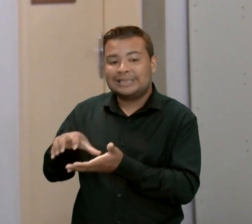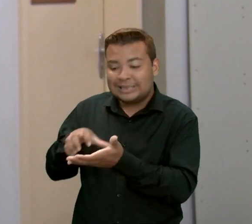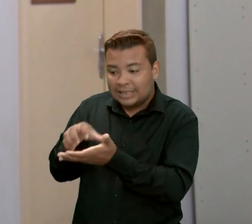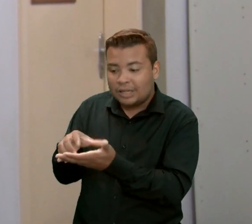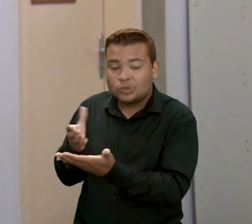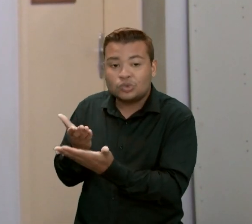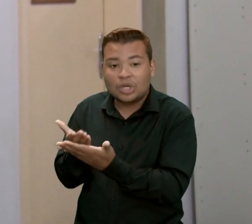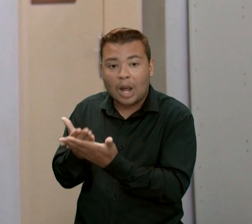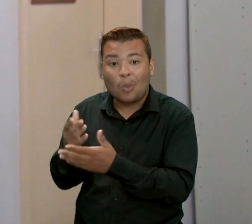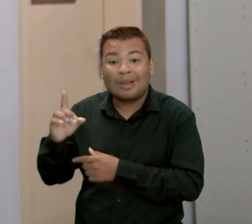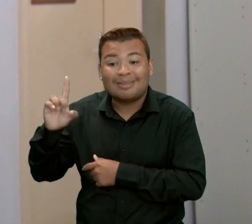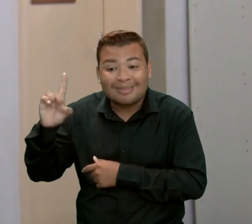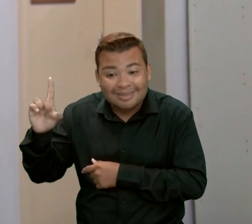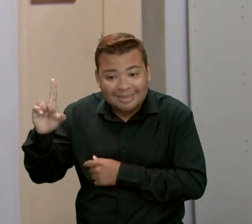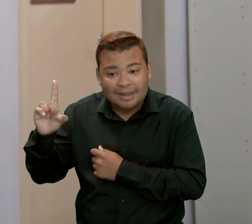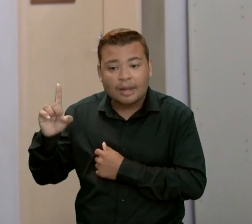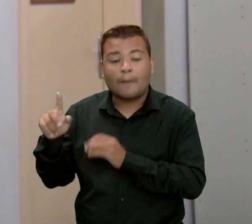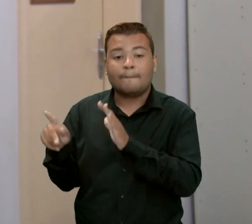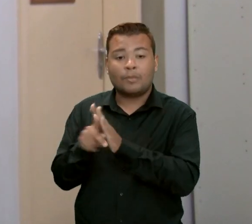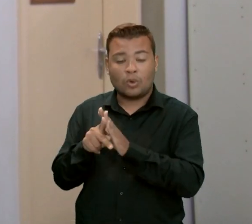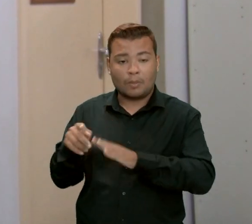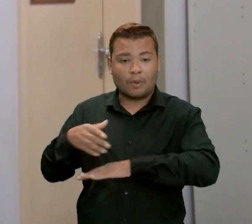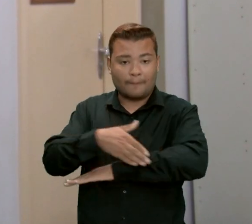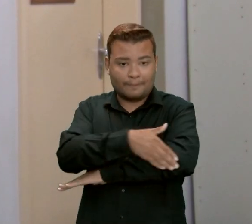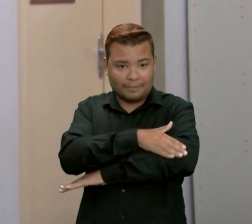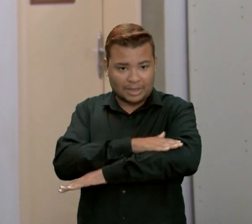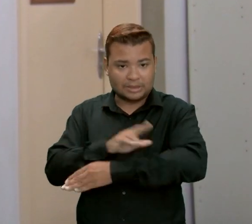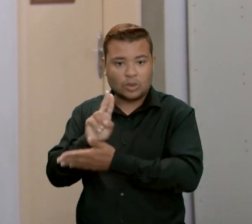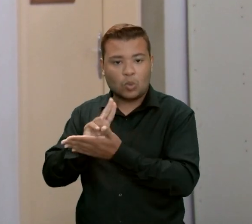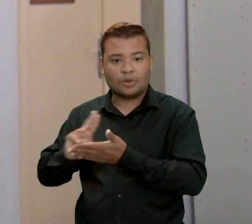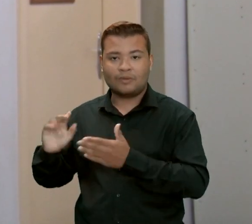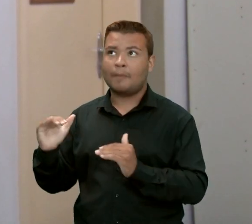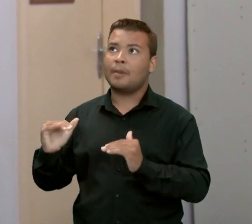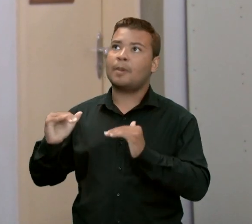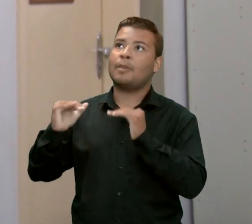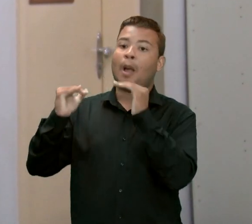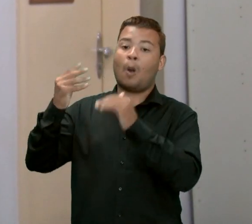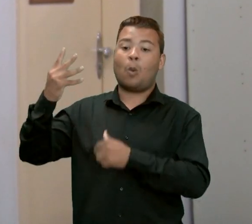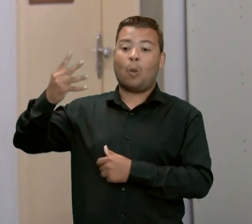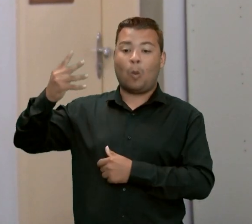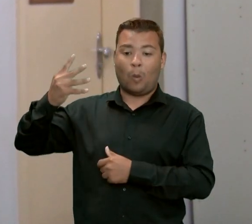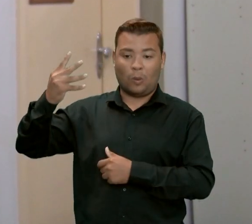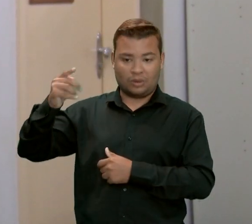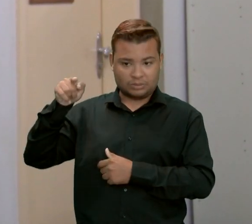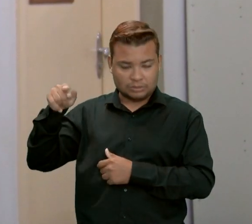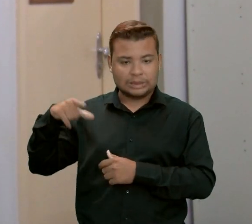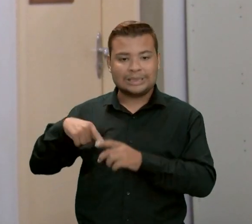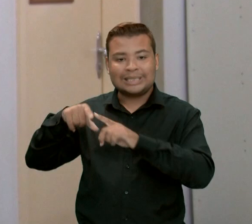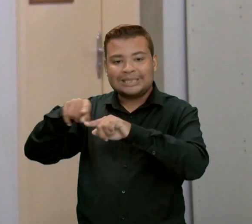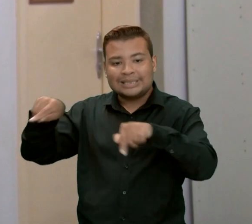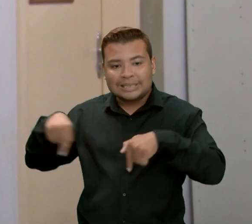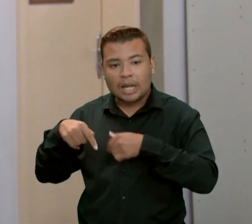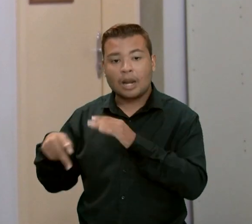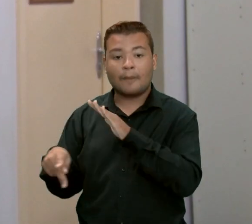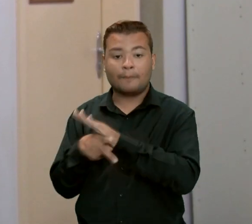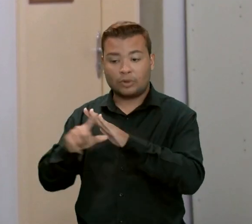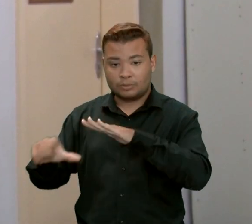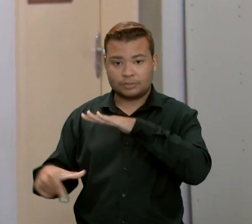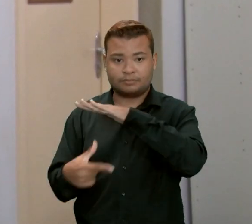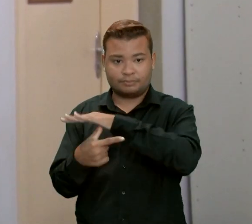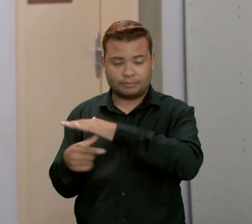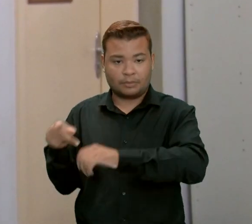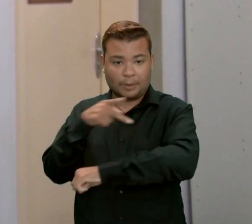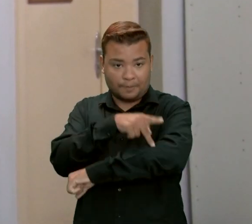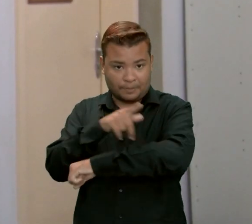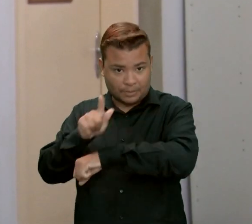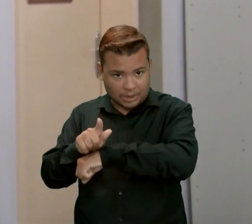Praça Universitária, 4º andar, onde nós temos a sala da Prograde, né? A sala de atendimento da Pró-Reitoria de Graduação. Lá